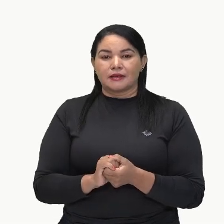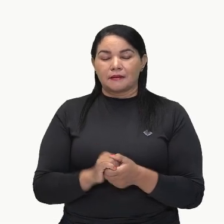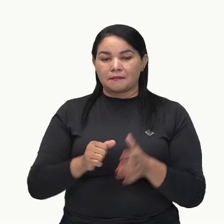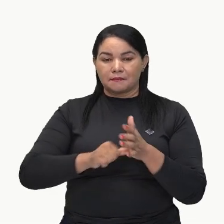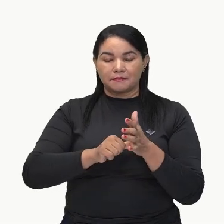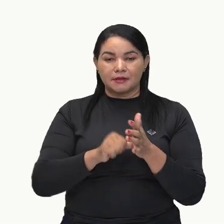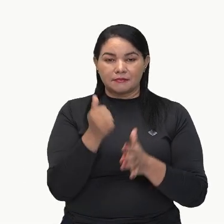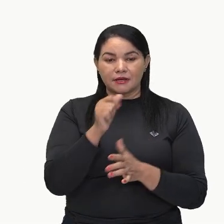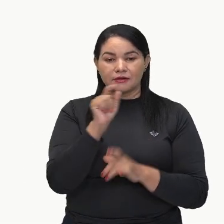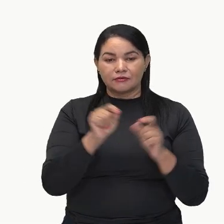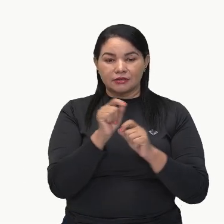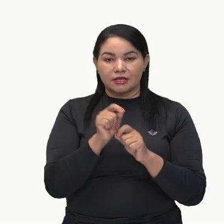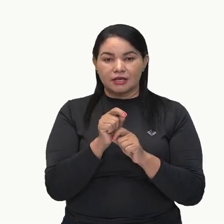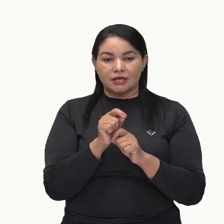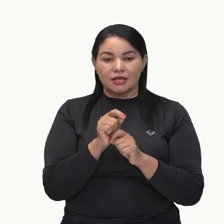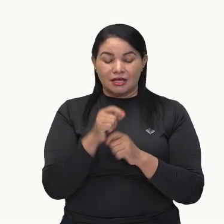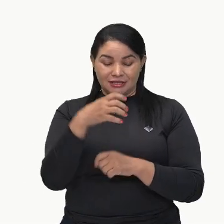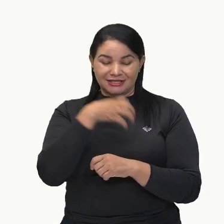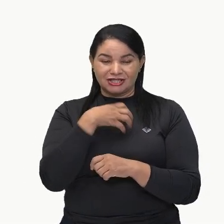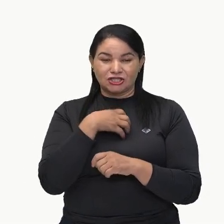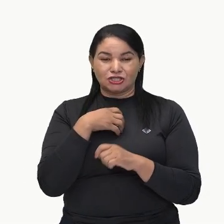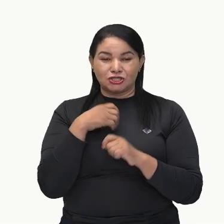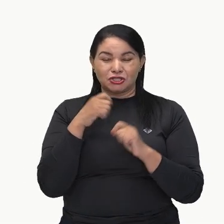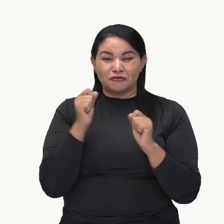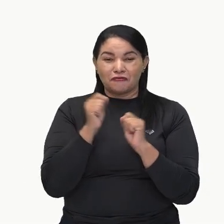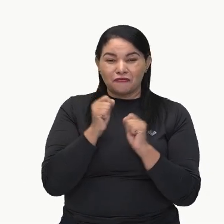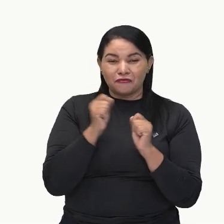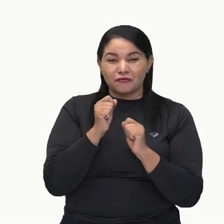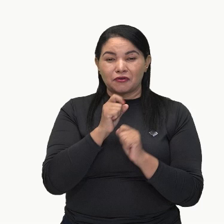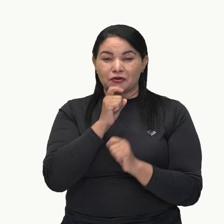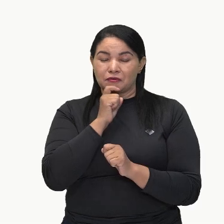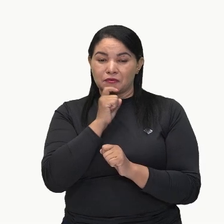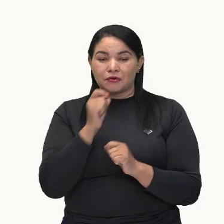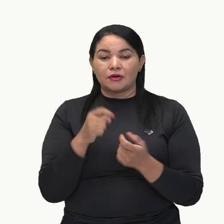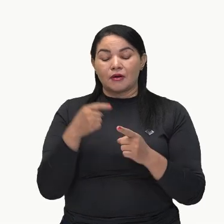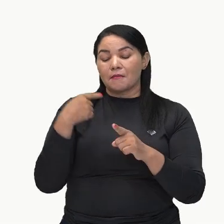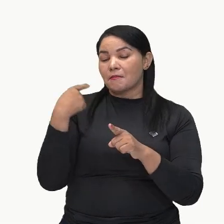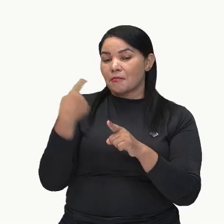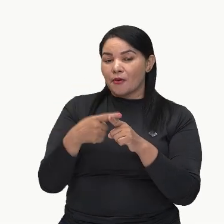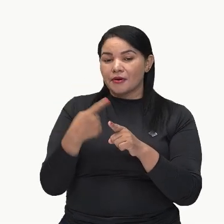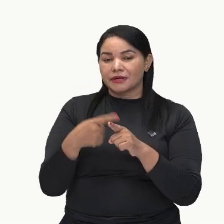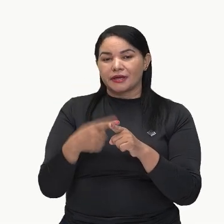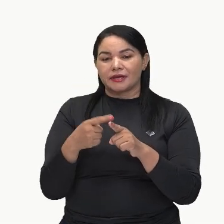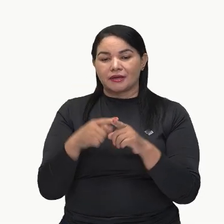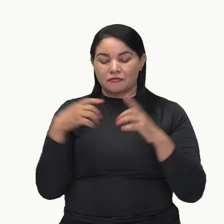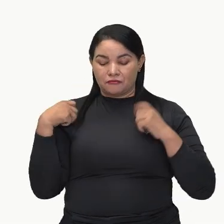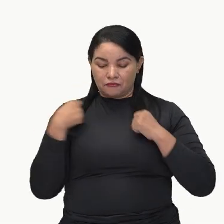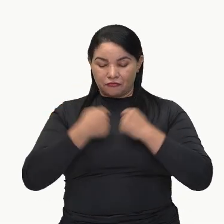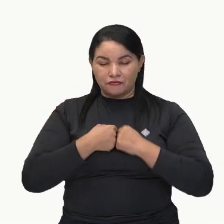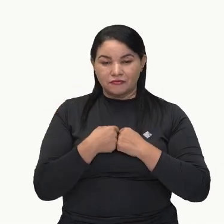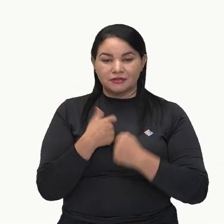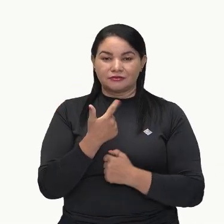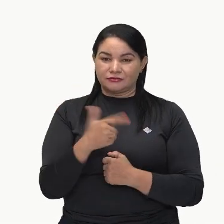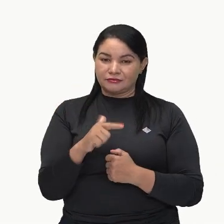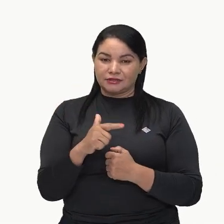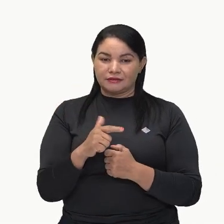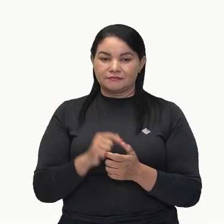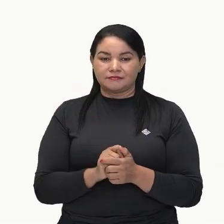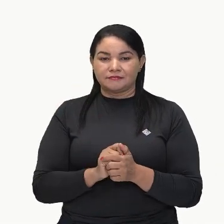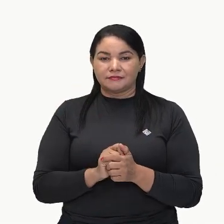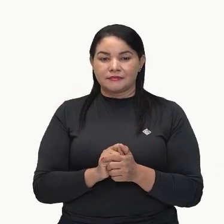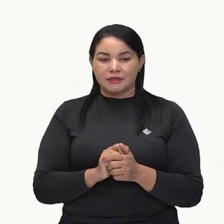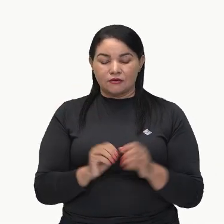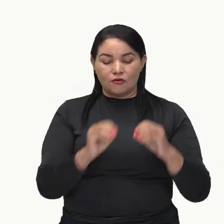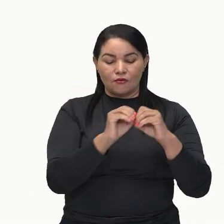frio. Segunda oração, porque estava sem agasalho, tá? Na primeira